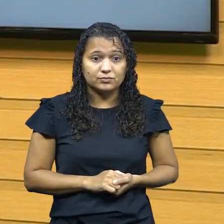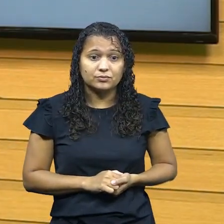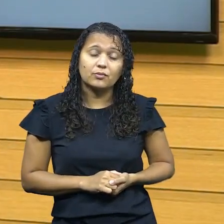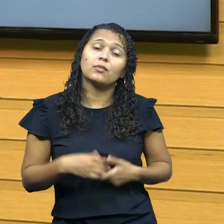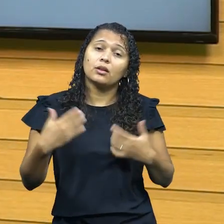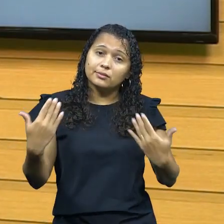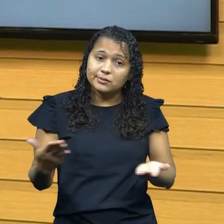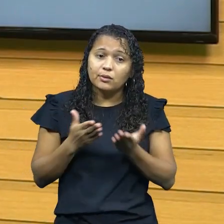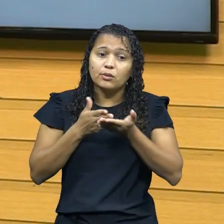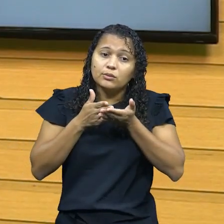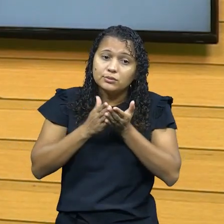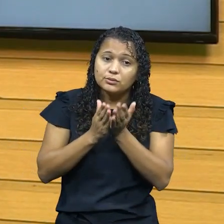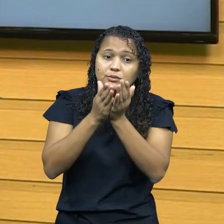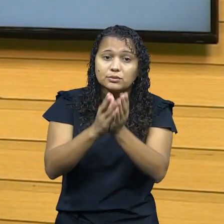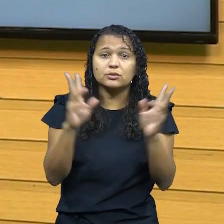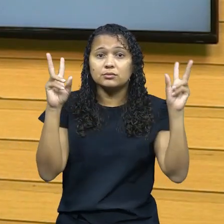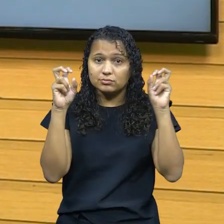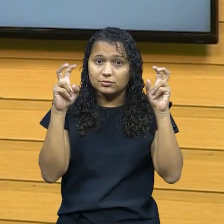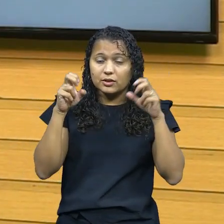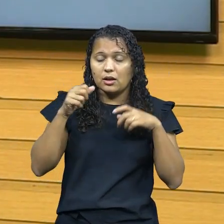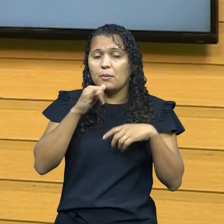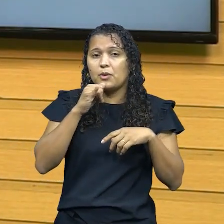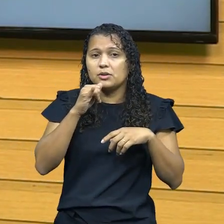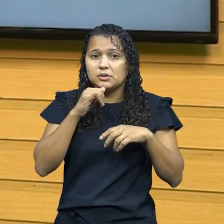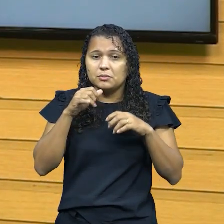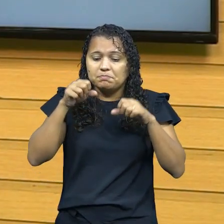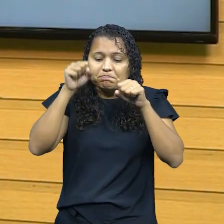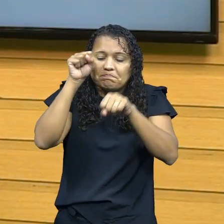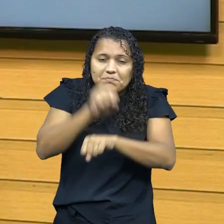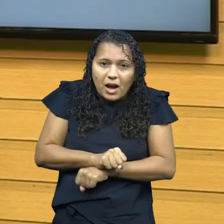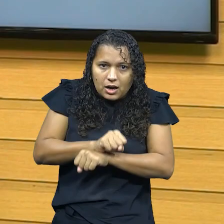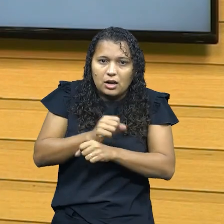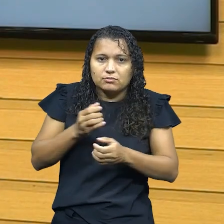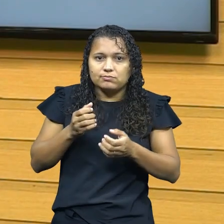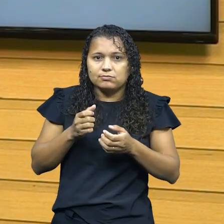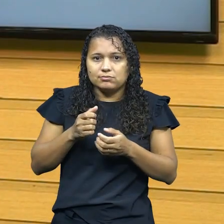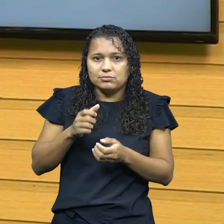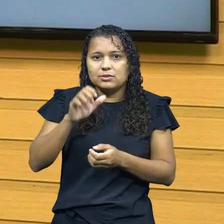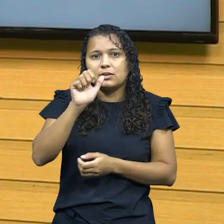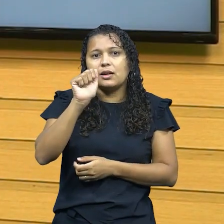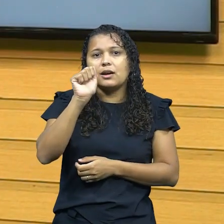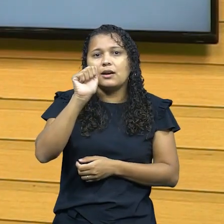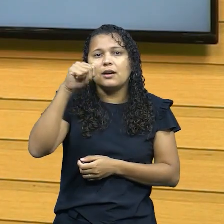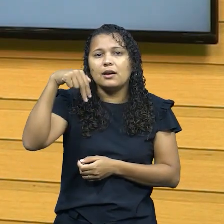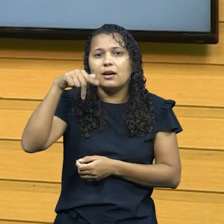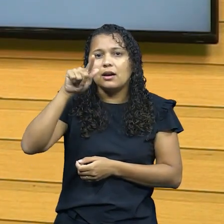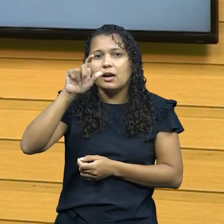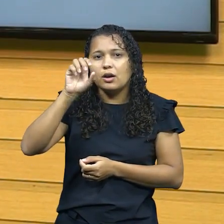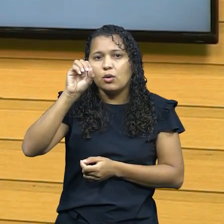o navio ele fica estacionado, digamos assim, ele está ancorado em